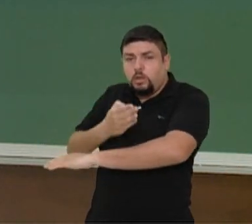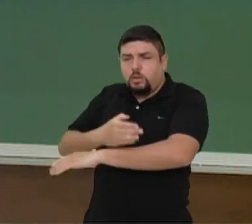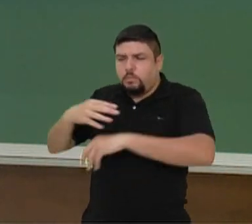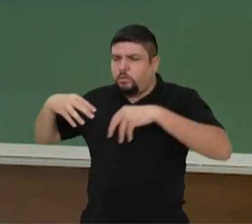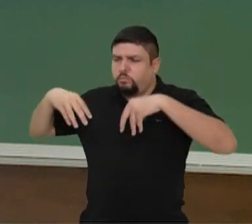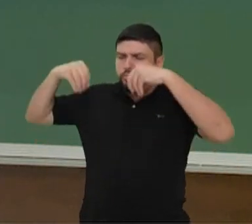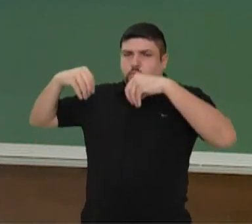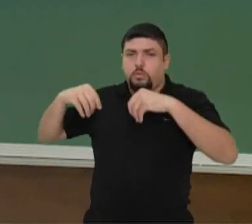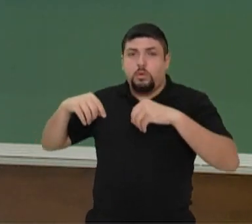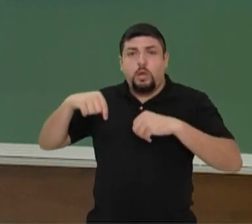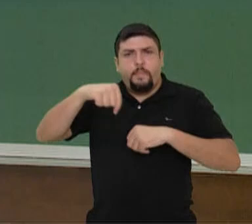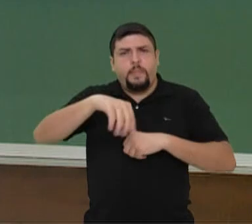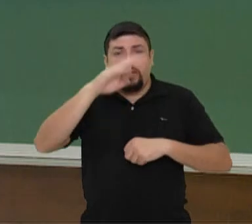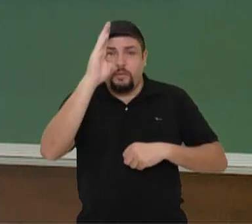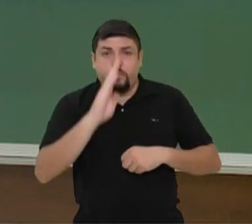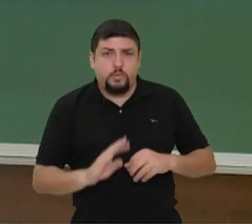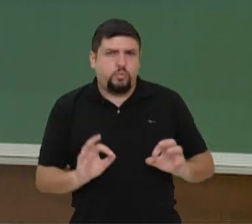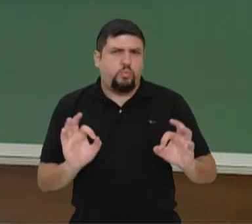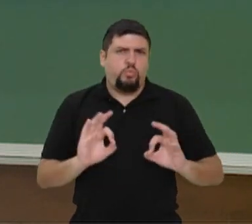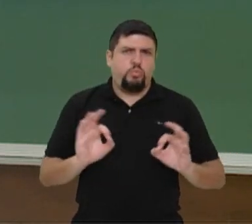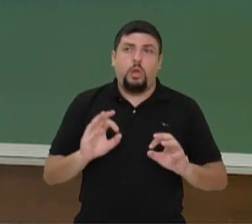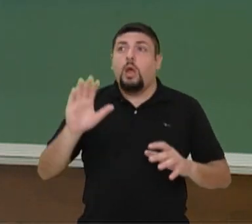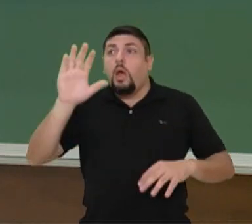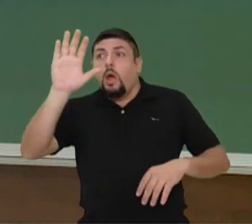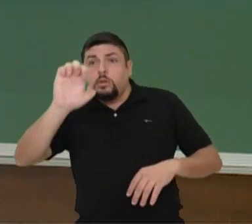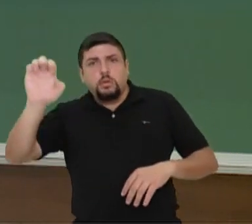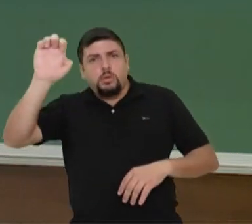teve uma Idade Média como teve a Europa, a